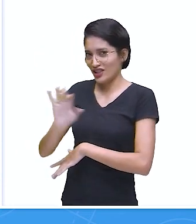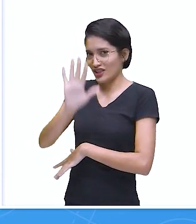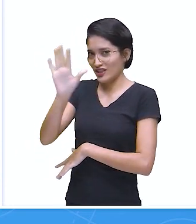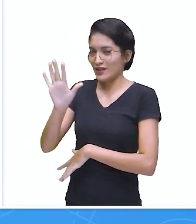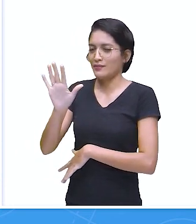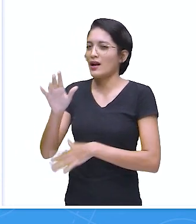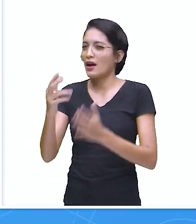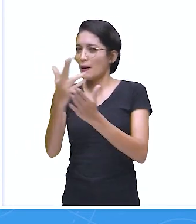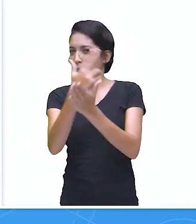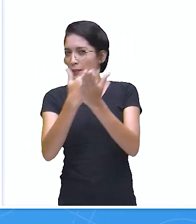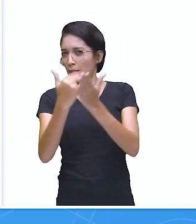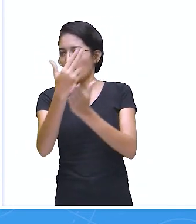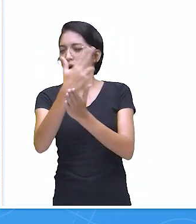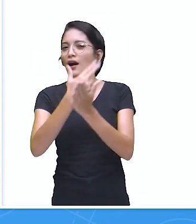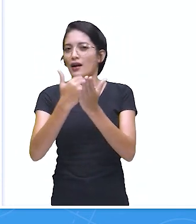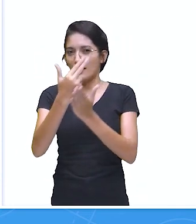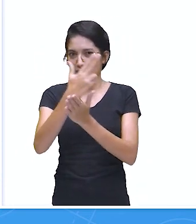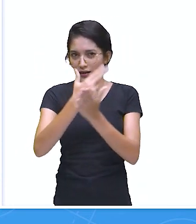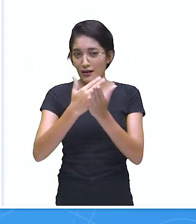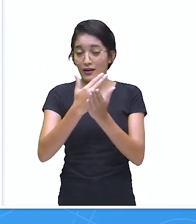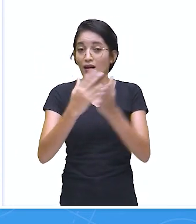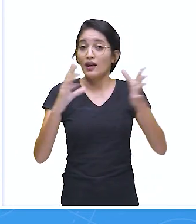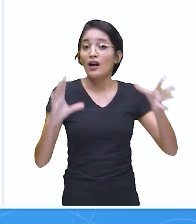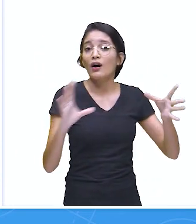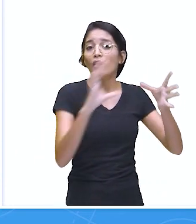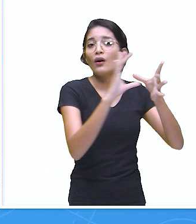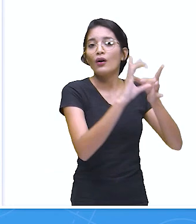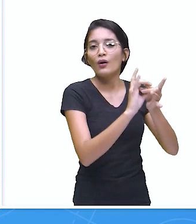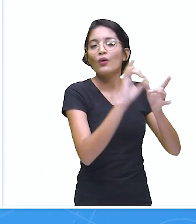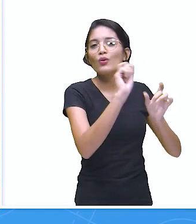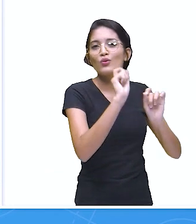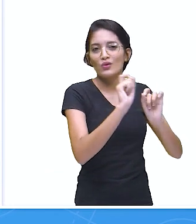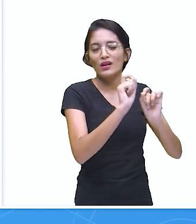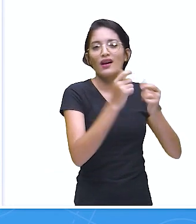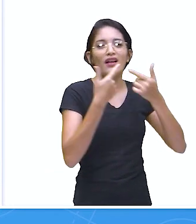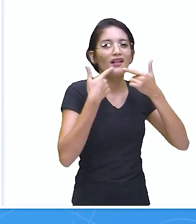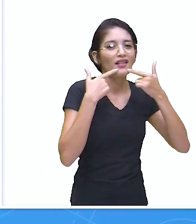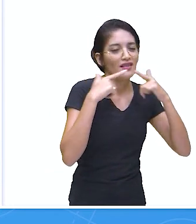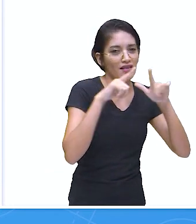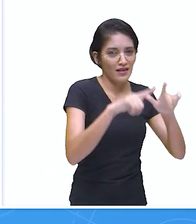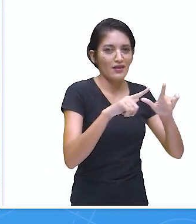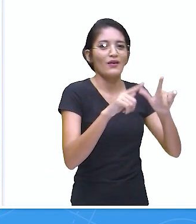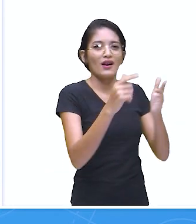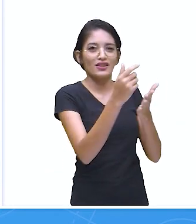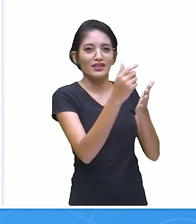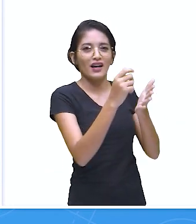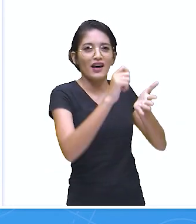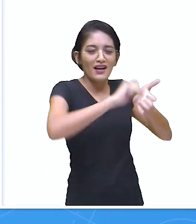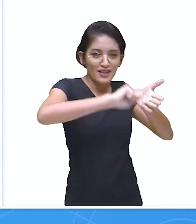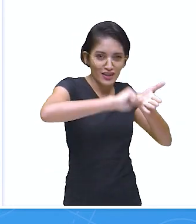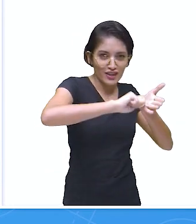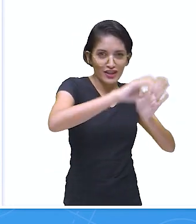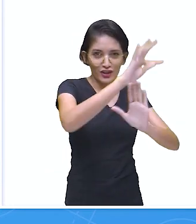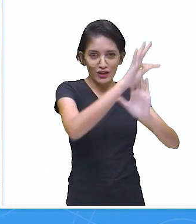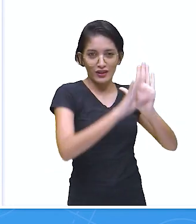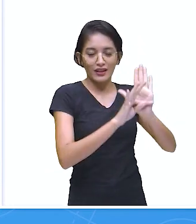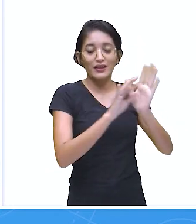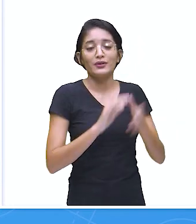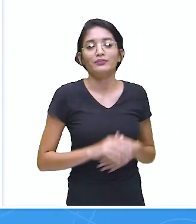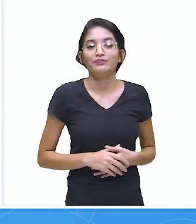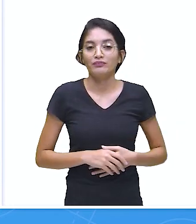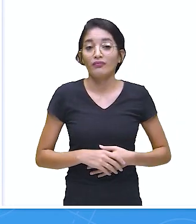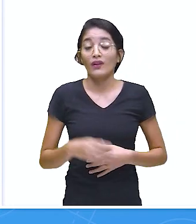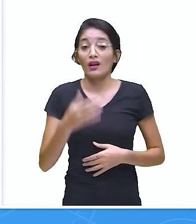são os desenhos, as imagens, associado à linguagem verbal. Muito bem, ela diz bem assim, né,